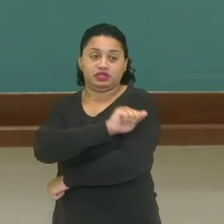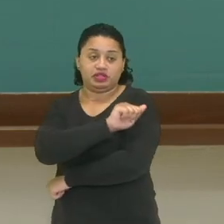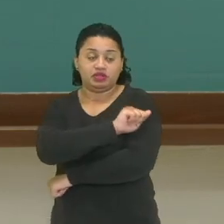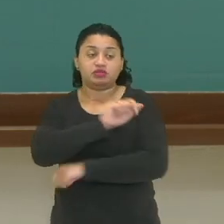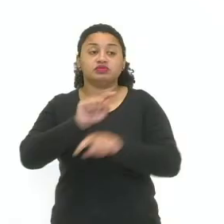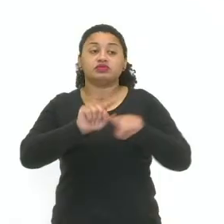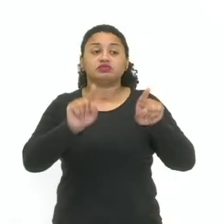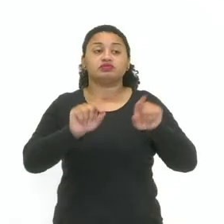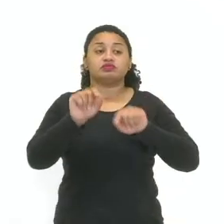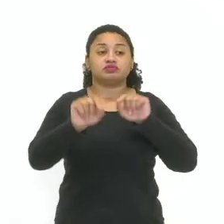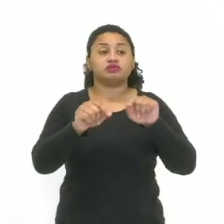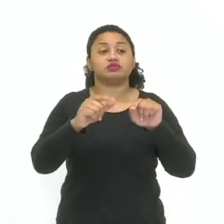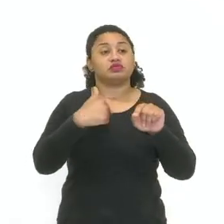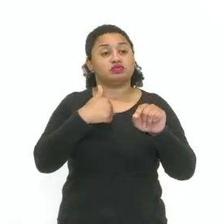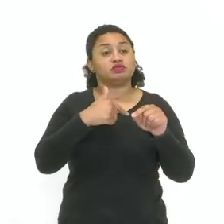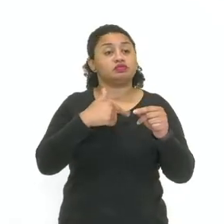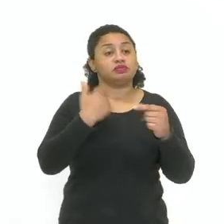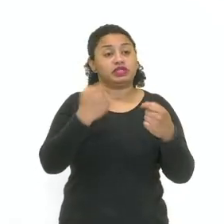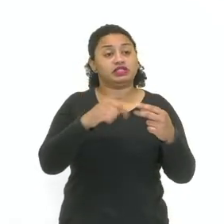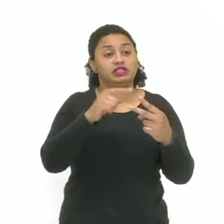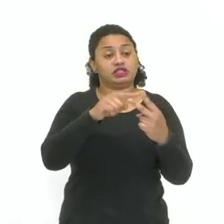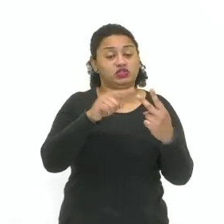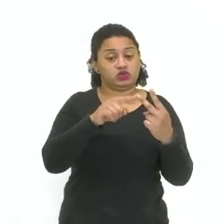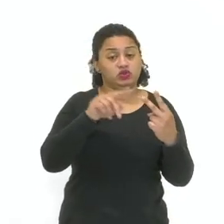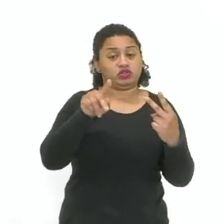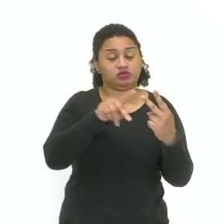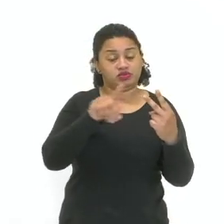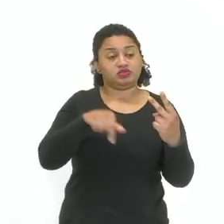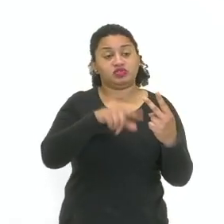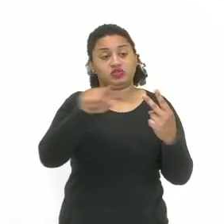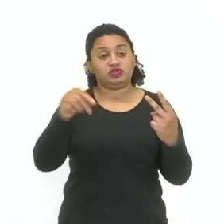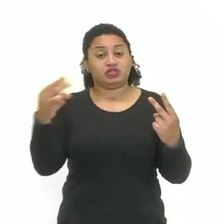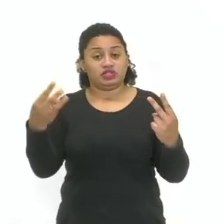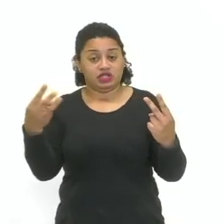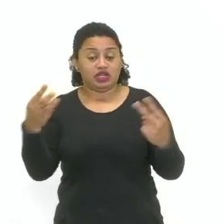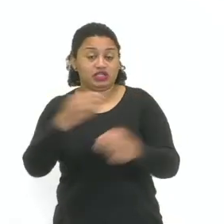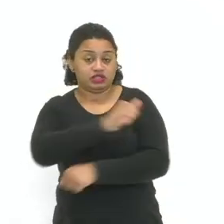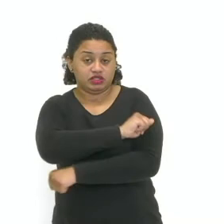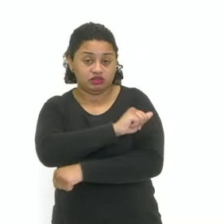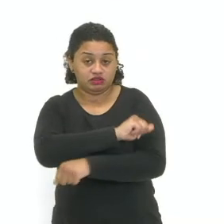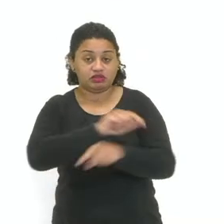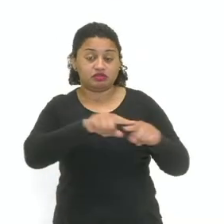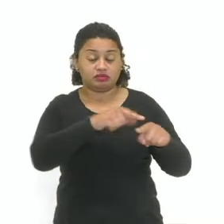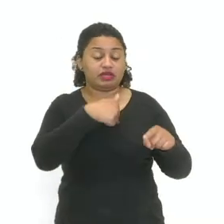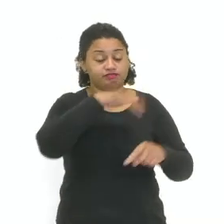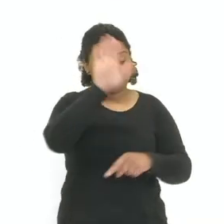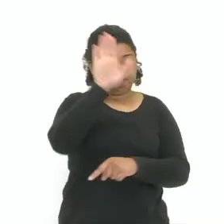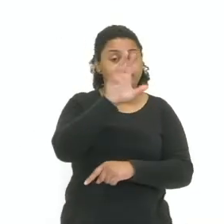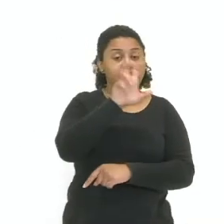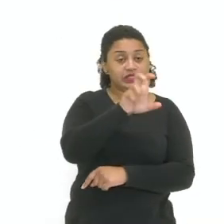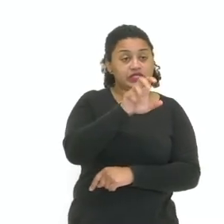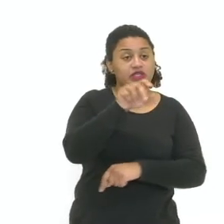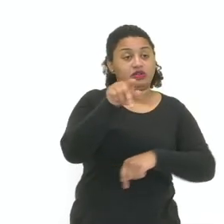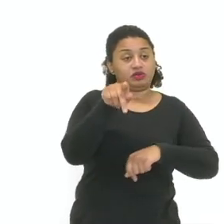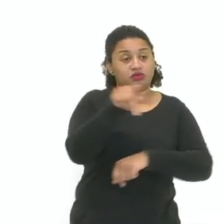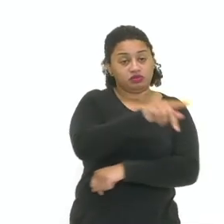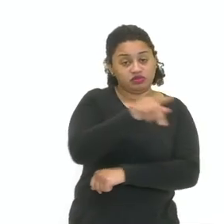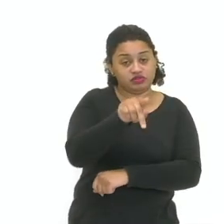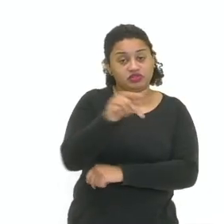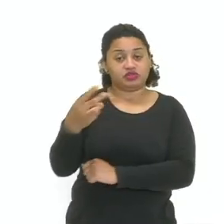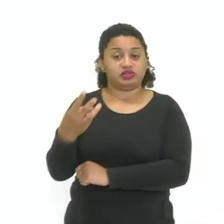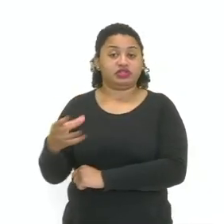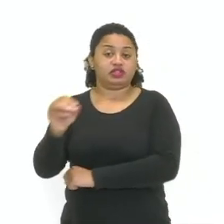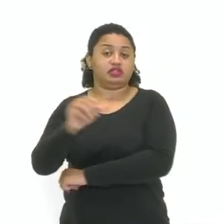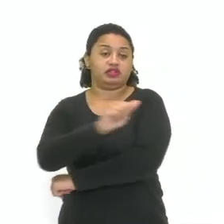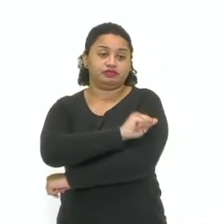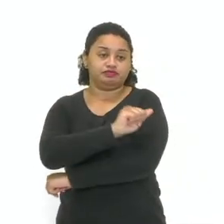né? 2 professores e 3 alunos e candidataram-se 5 professores e 30 alunos. Então, nós